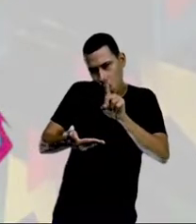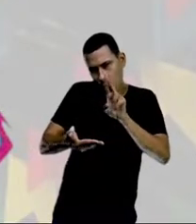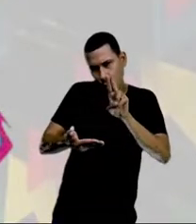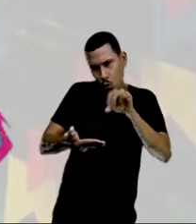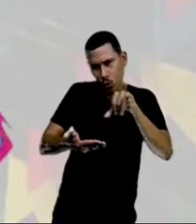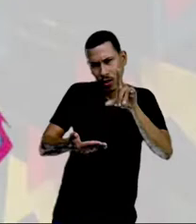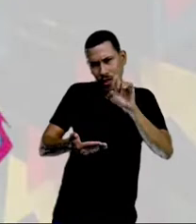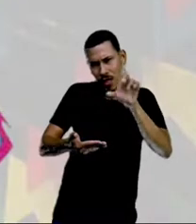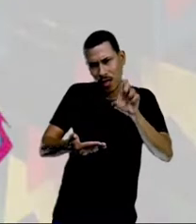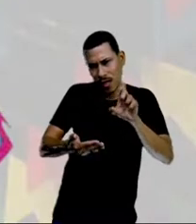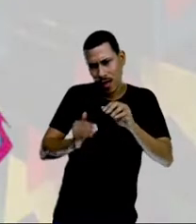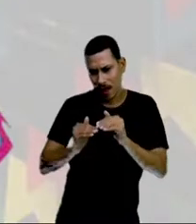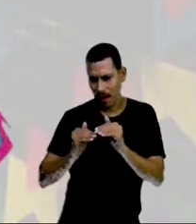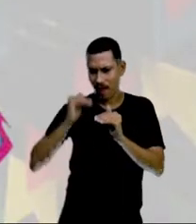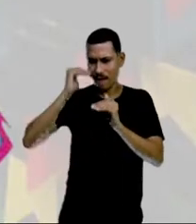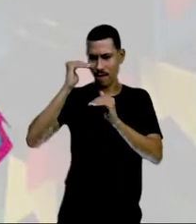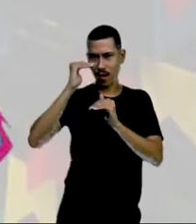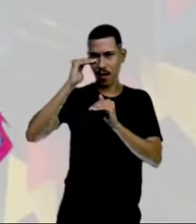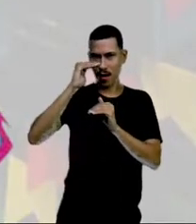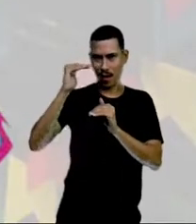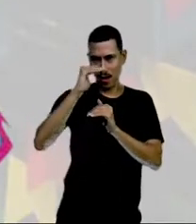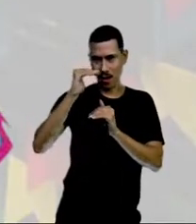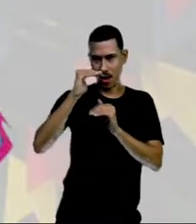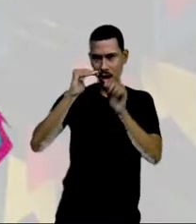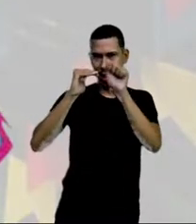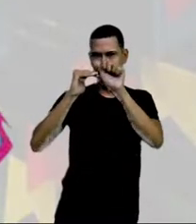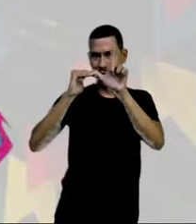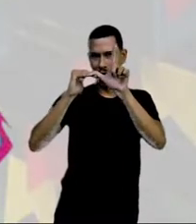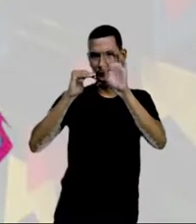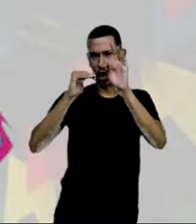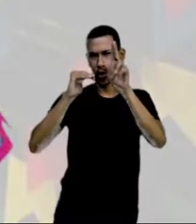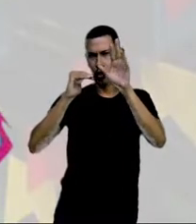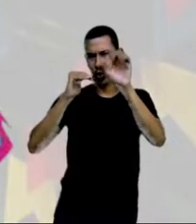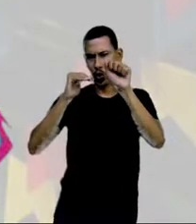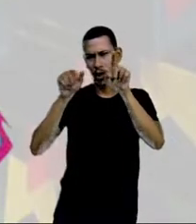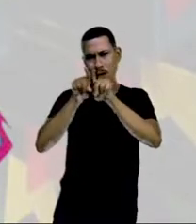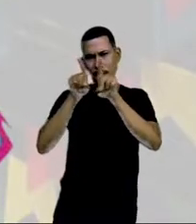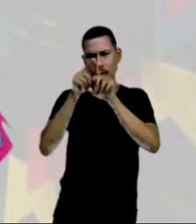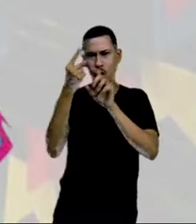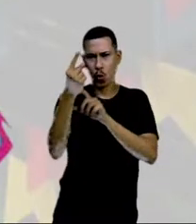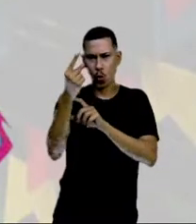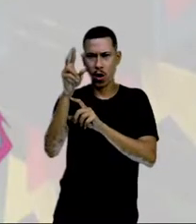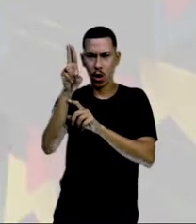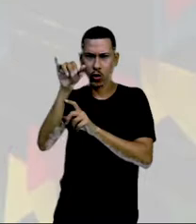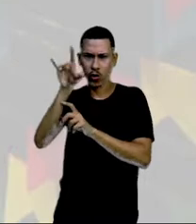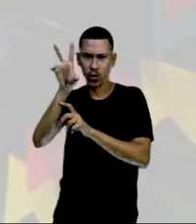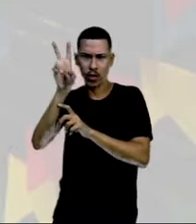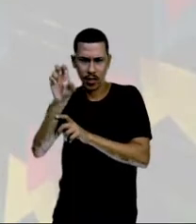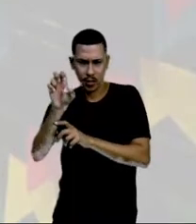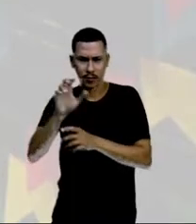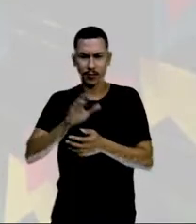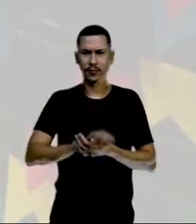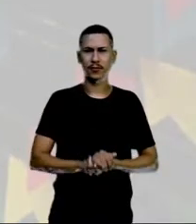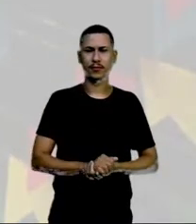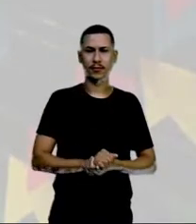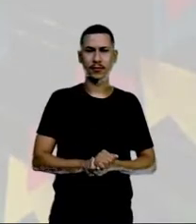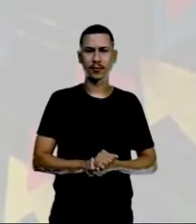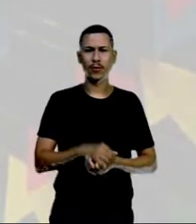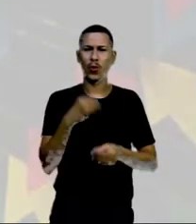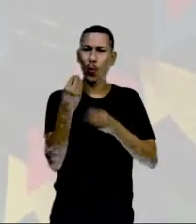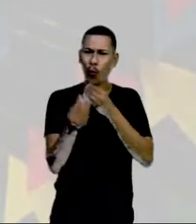E a altura dessa caixinha também tem uma unidade de comprimento. Como assim,